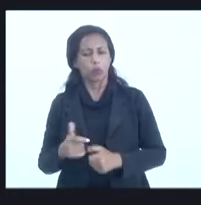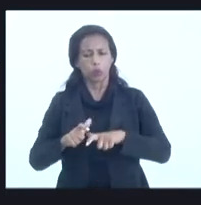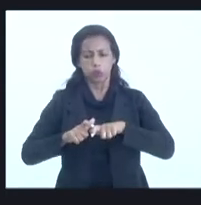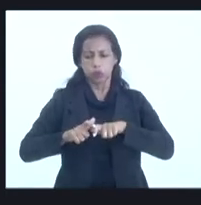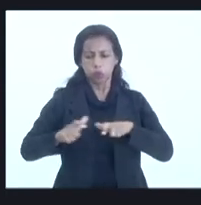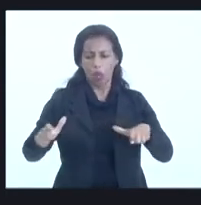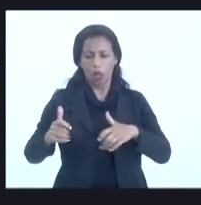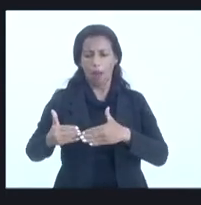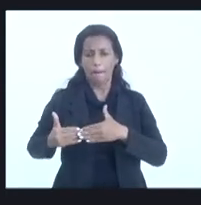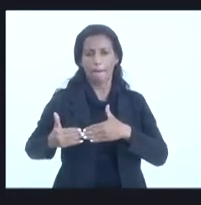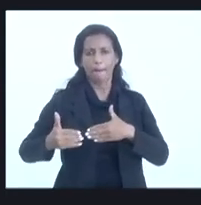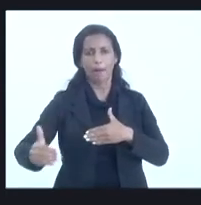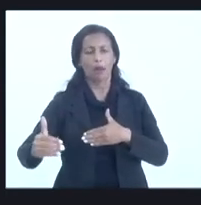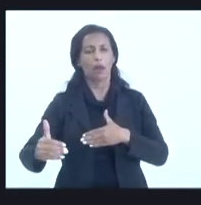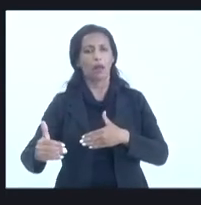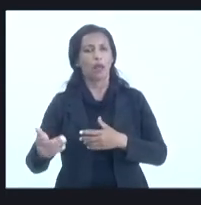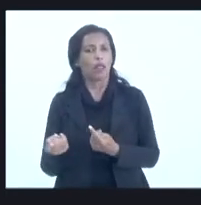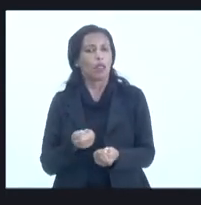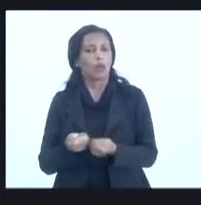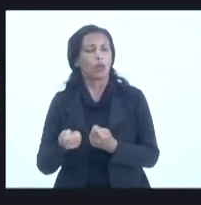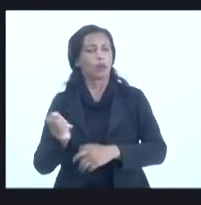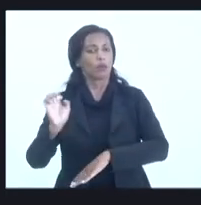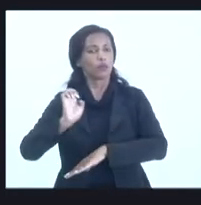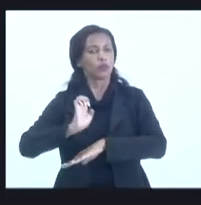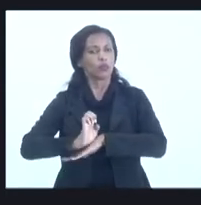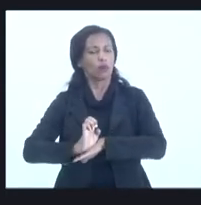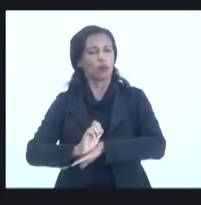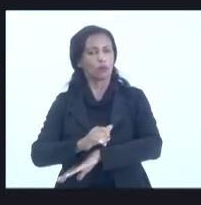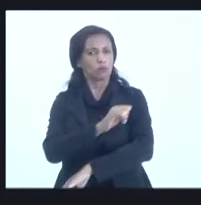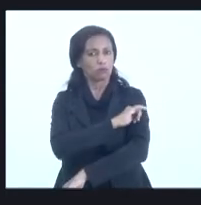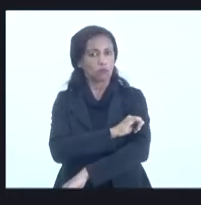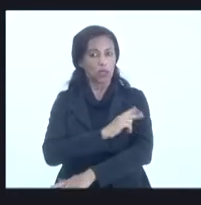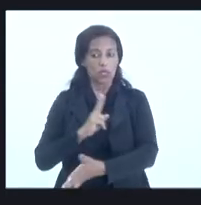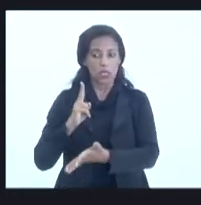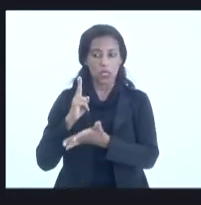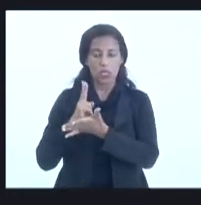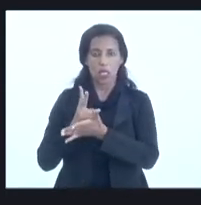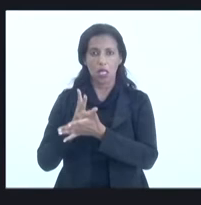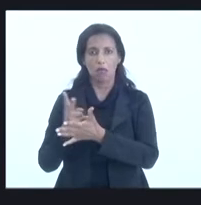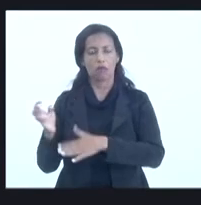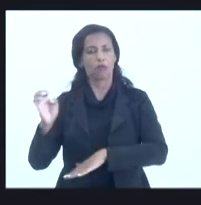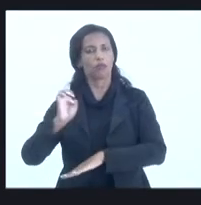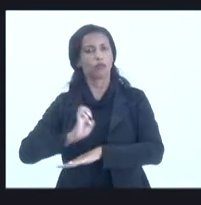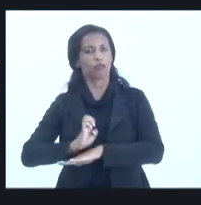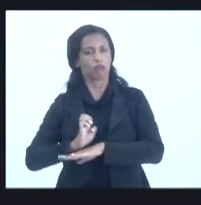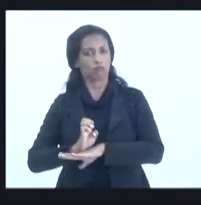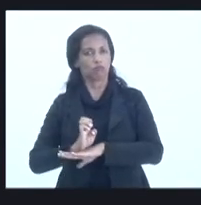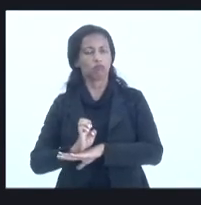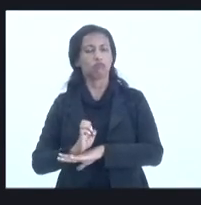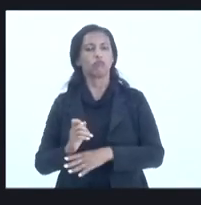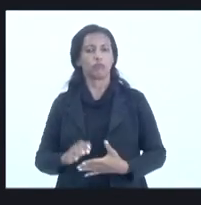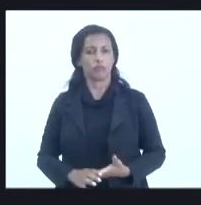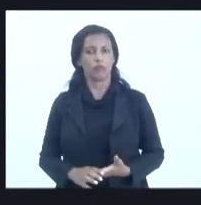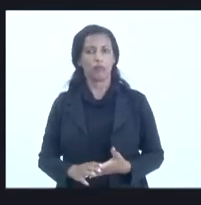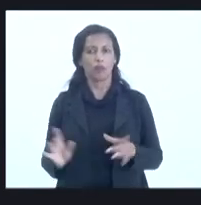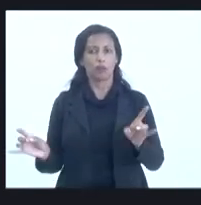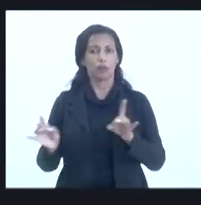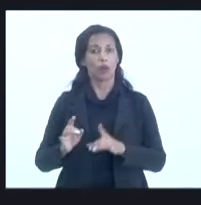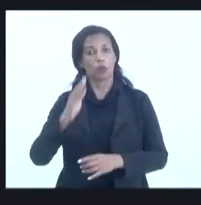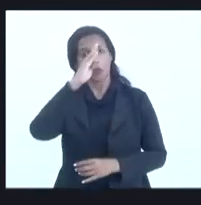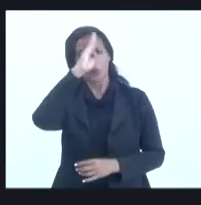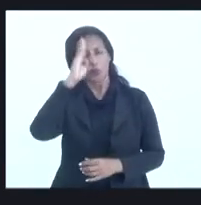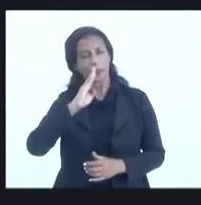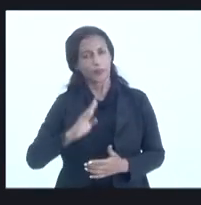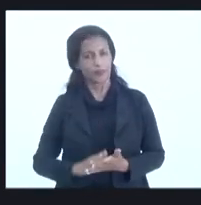alavancar a economia do Estado do Rio de Janeiro, que sempre foi um estado de vanguarda no nosso